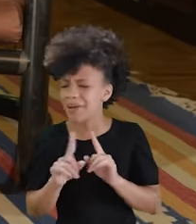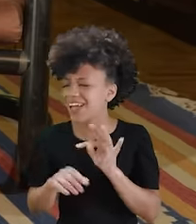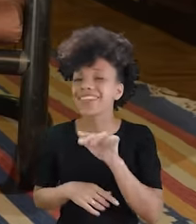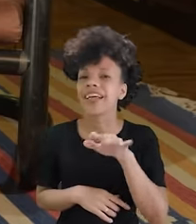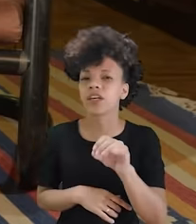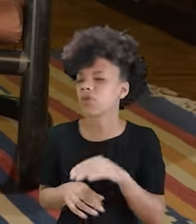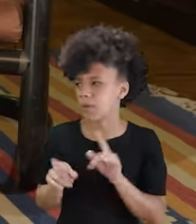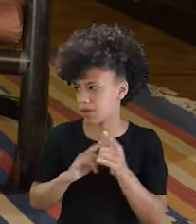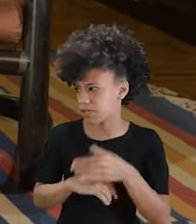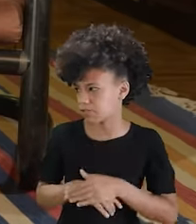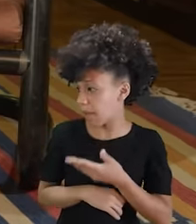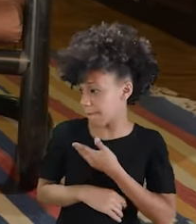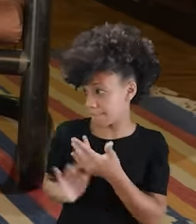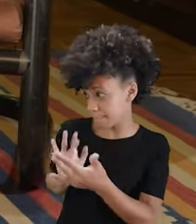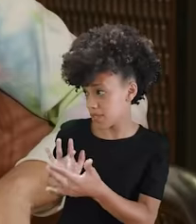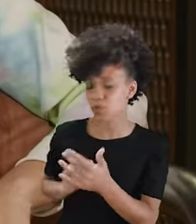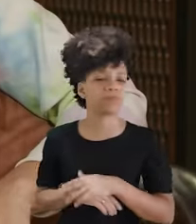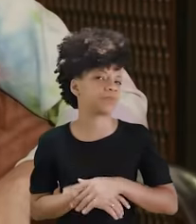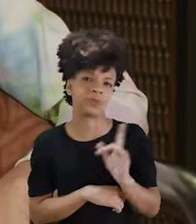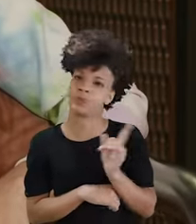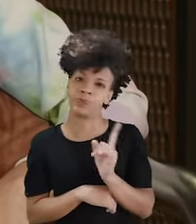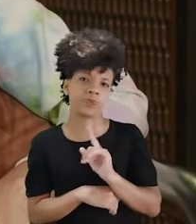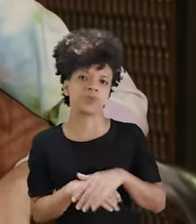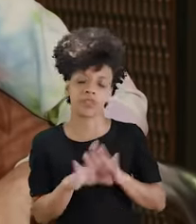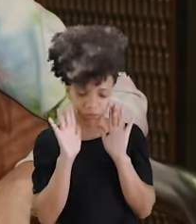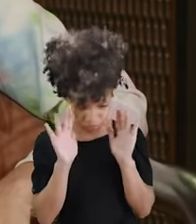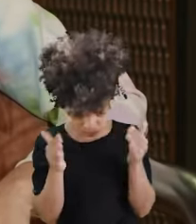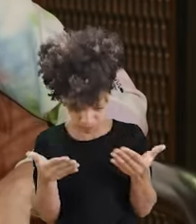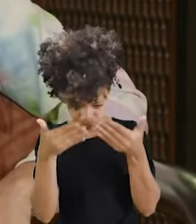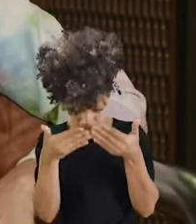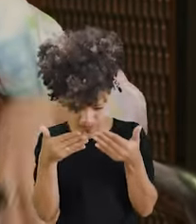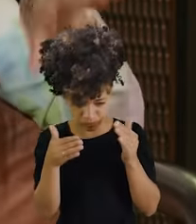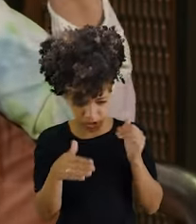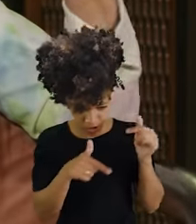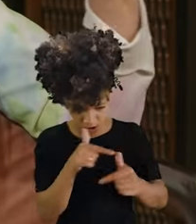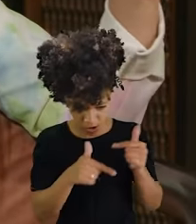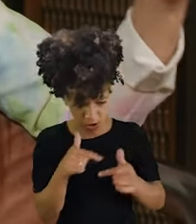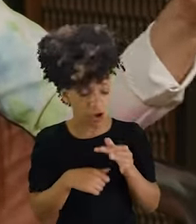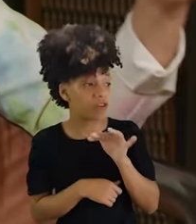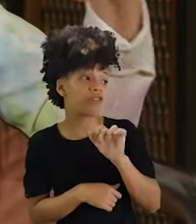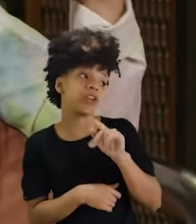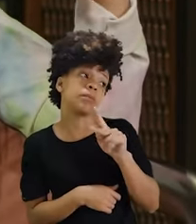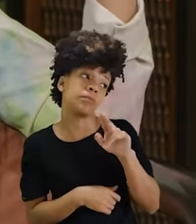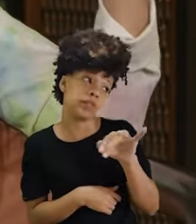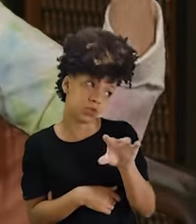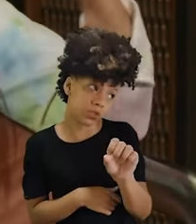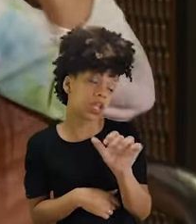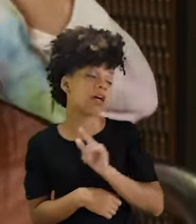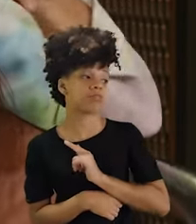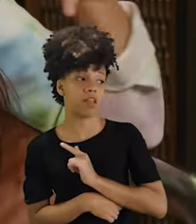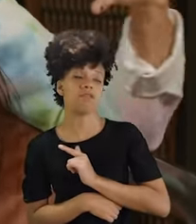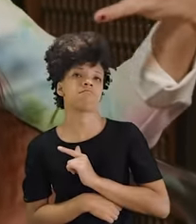mas ele não não é teu amigo não nossa mais fechado você vai encerrar os filipinos